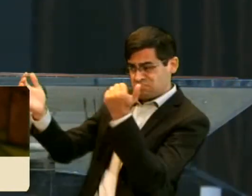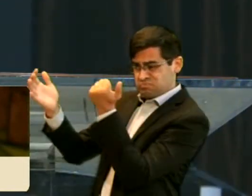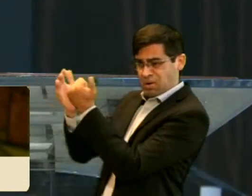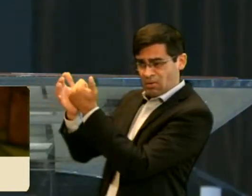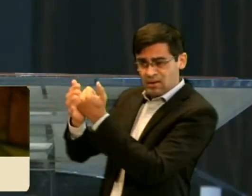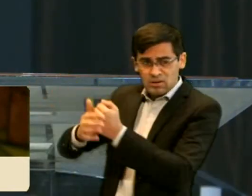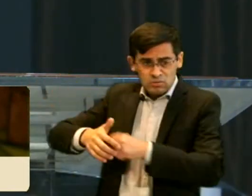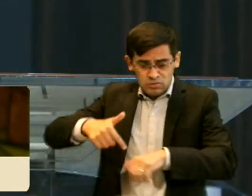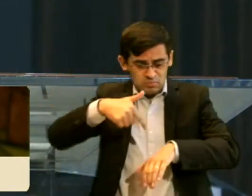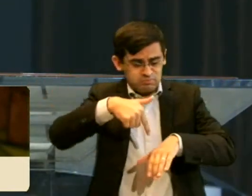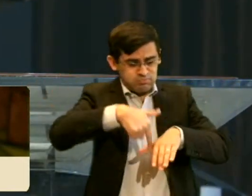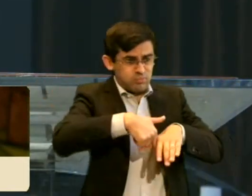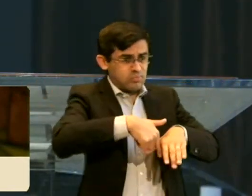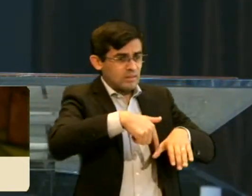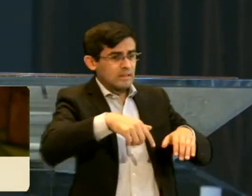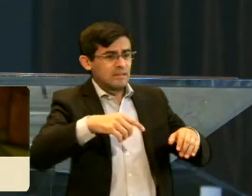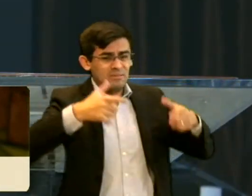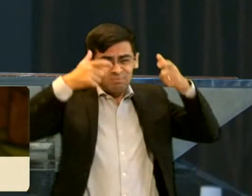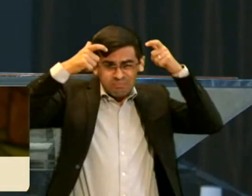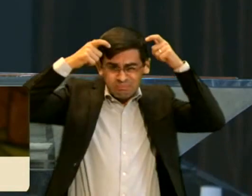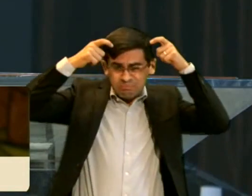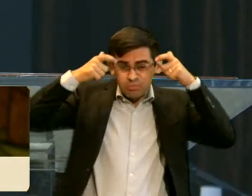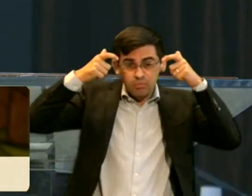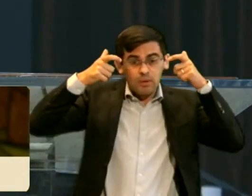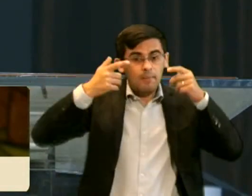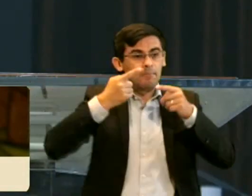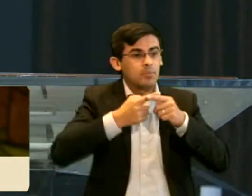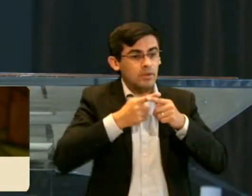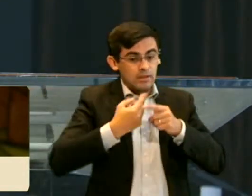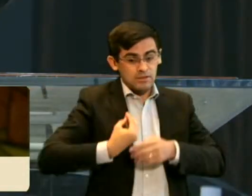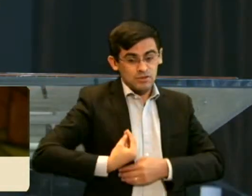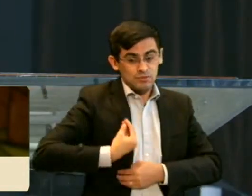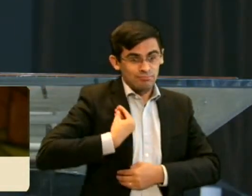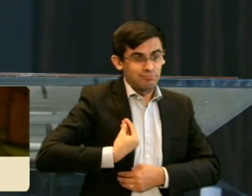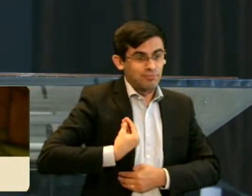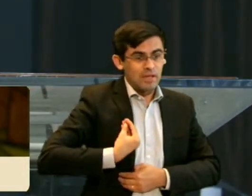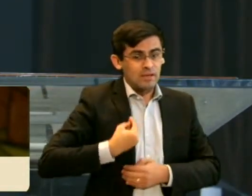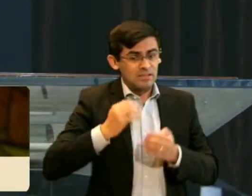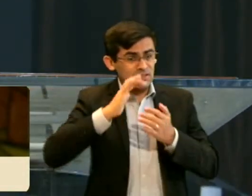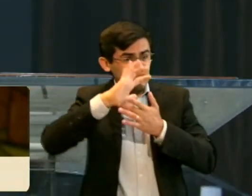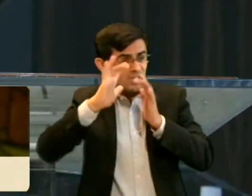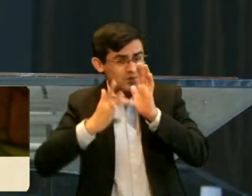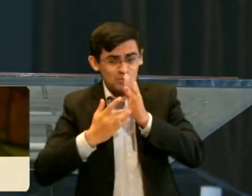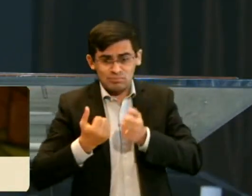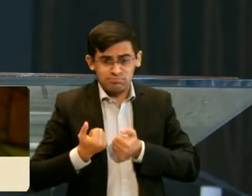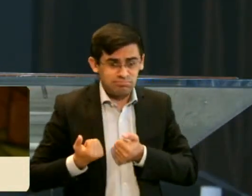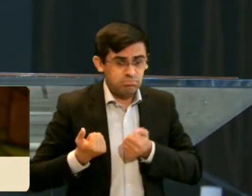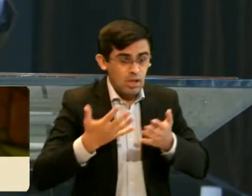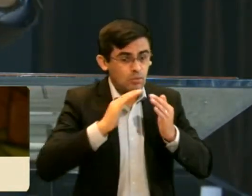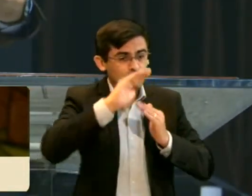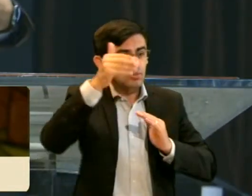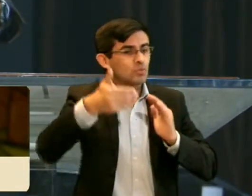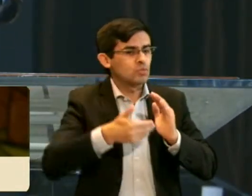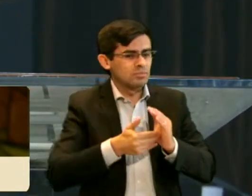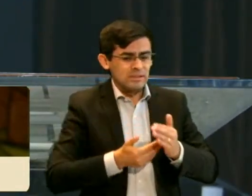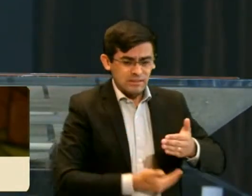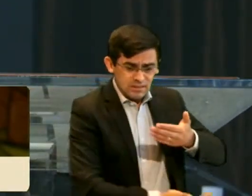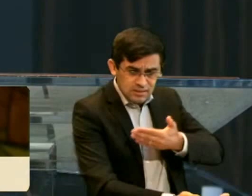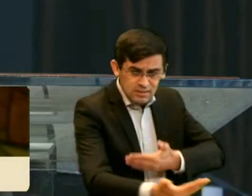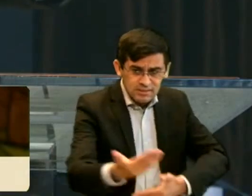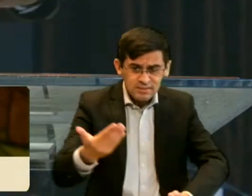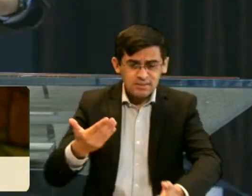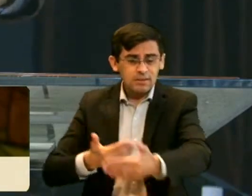coroa de espinhos na sua cabeça. Ele entregou tudo. Ele é o exemplo daquele que serve e